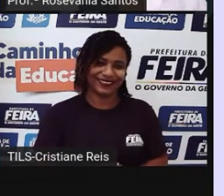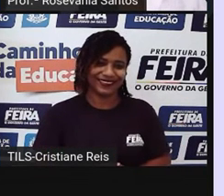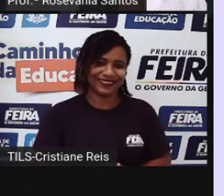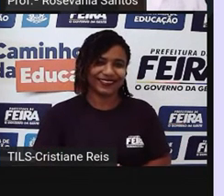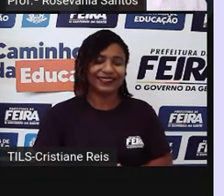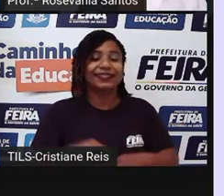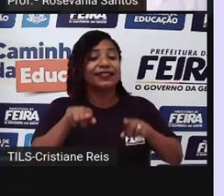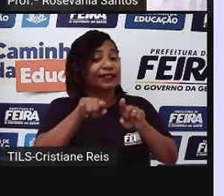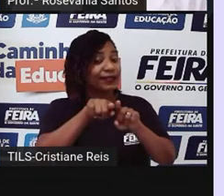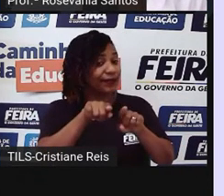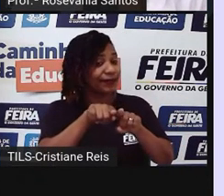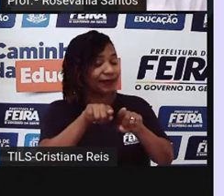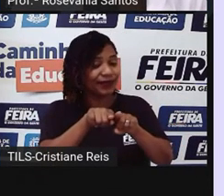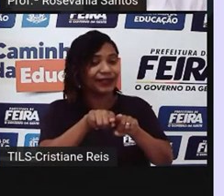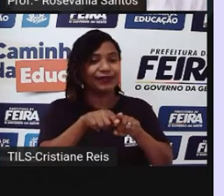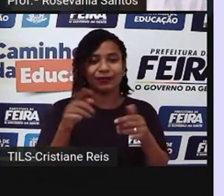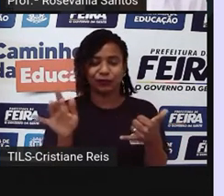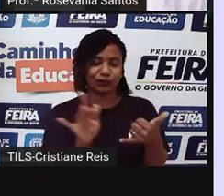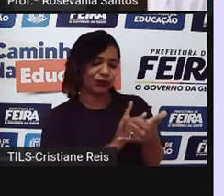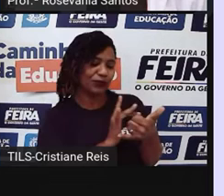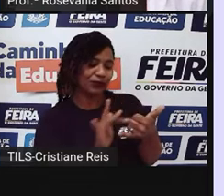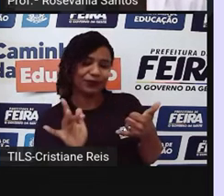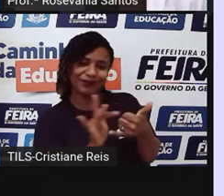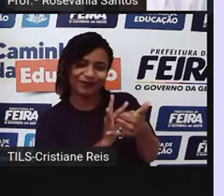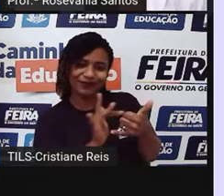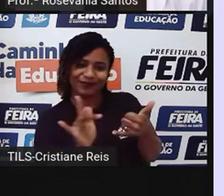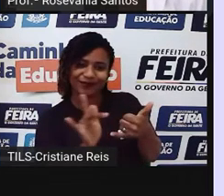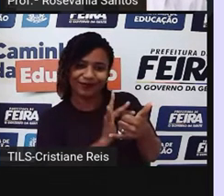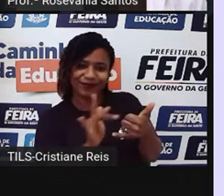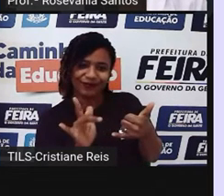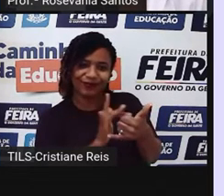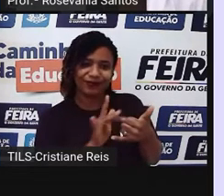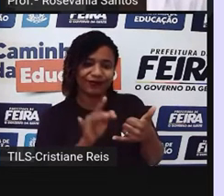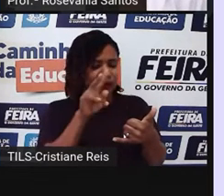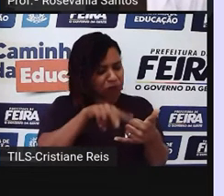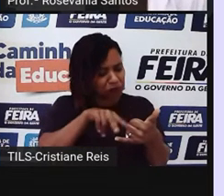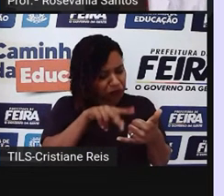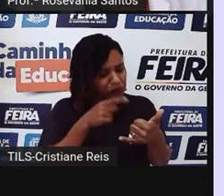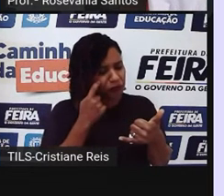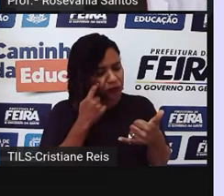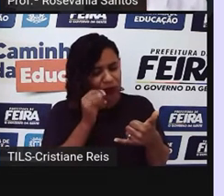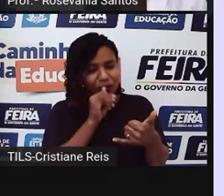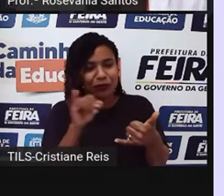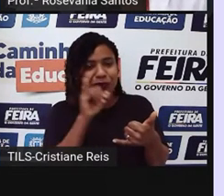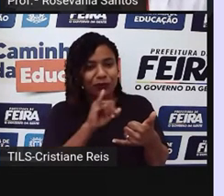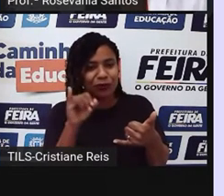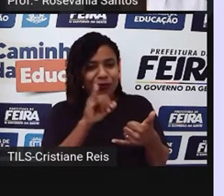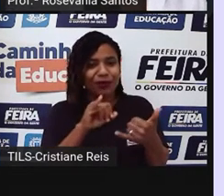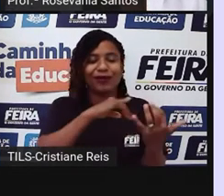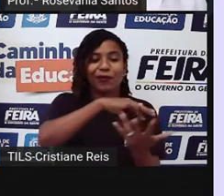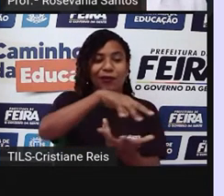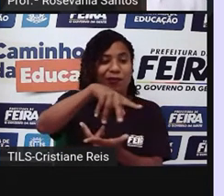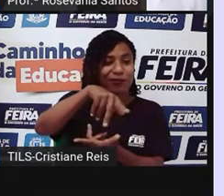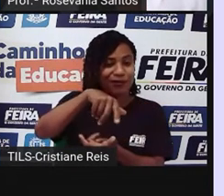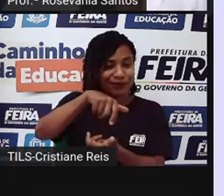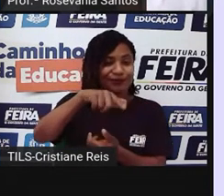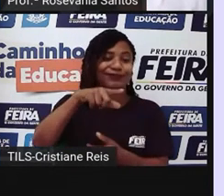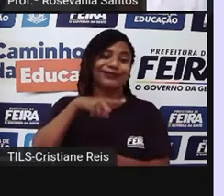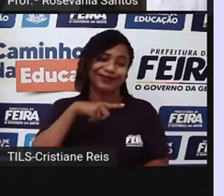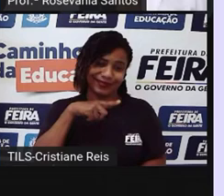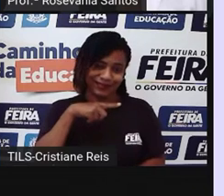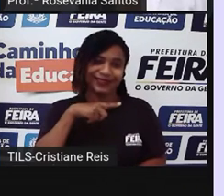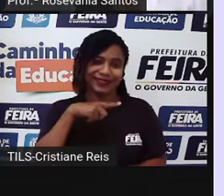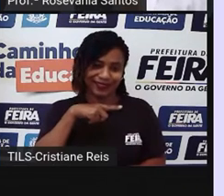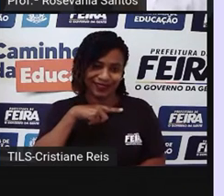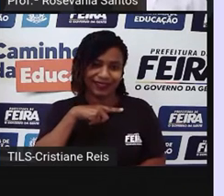De você estar sempre ali com o celular na mão para estar inteirado das notícias. O mundo inteiro também faz isso.